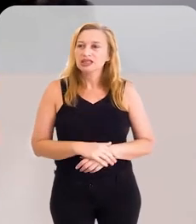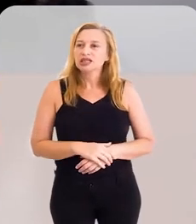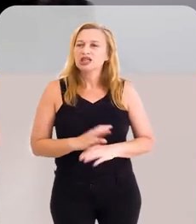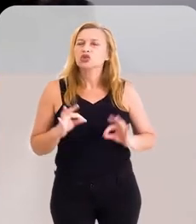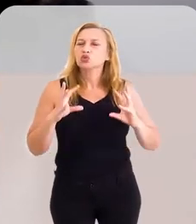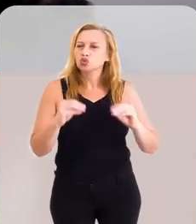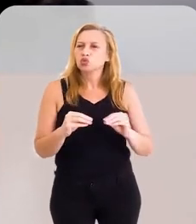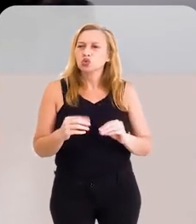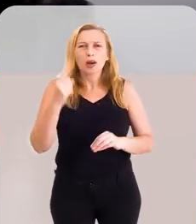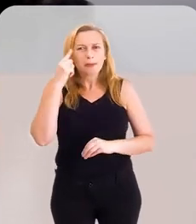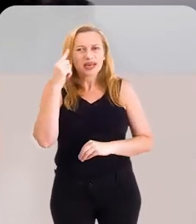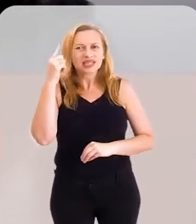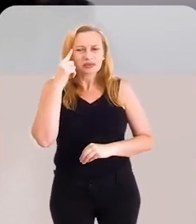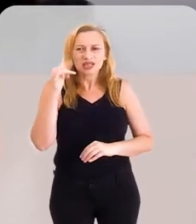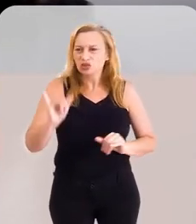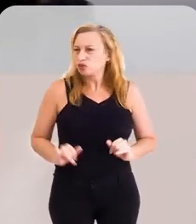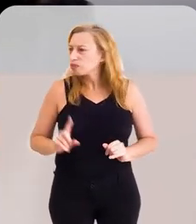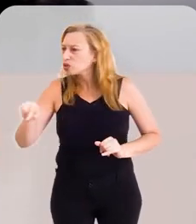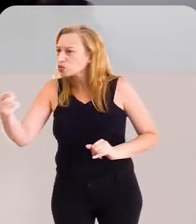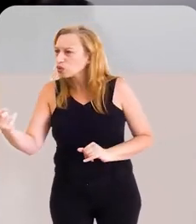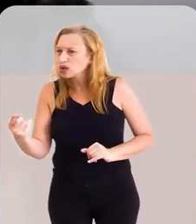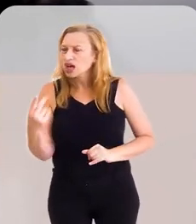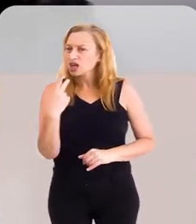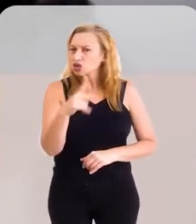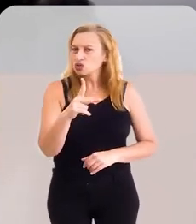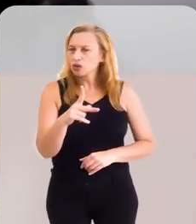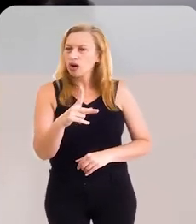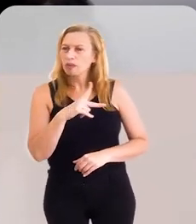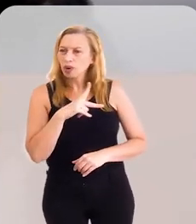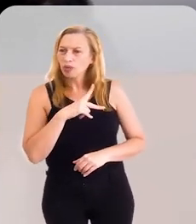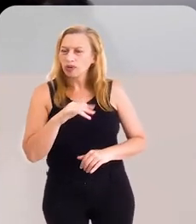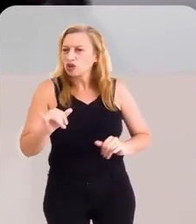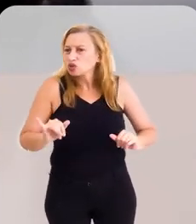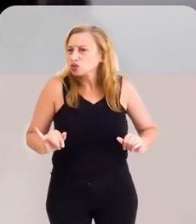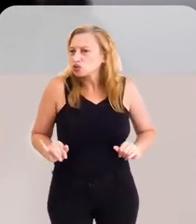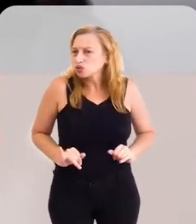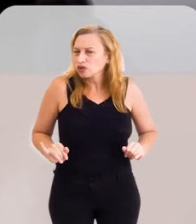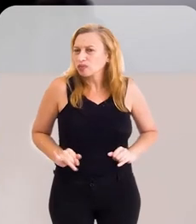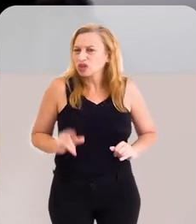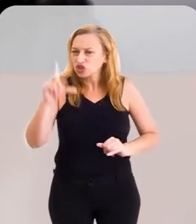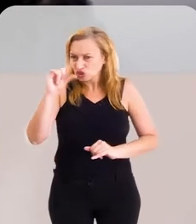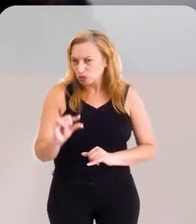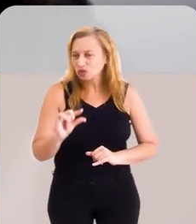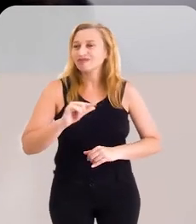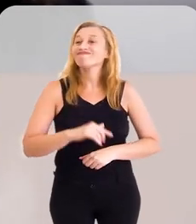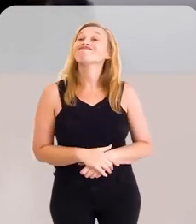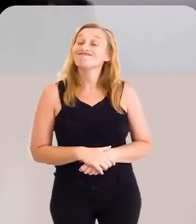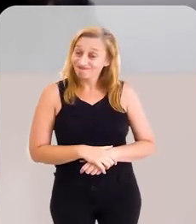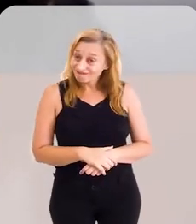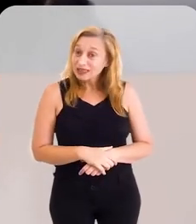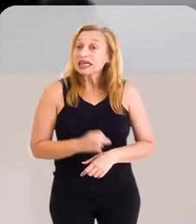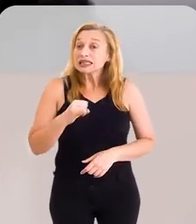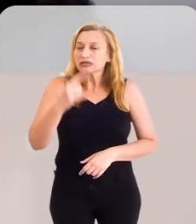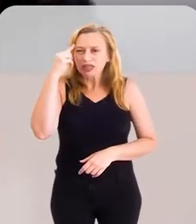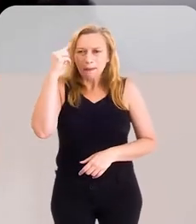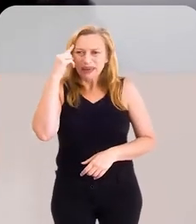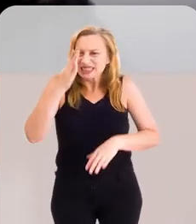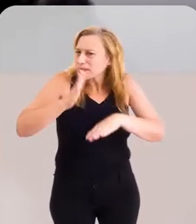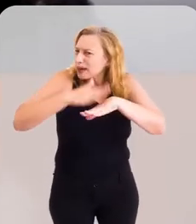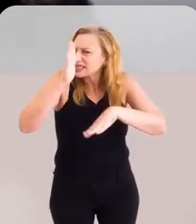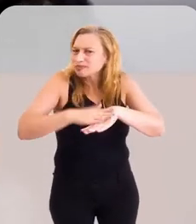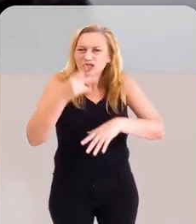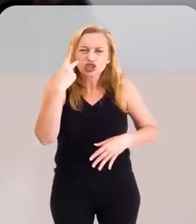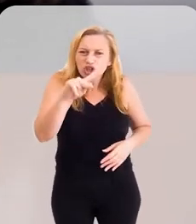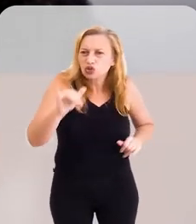pensa na humanidade como um todo, quanto mais pensa na dor do outro, a tua própria dor diminui, fica reduzida ao seu tamanho real. Se